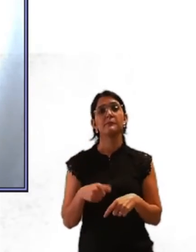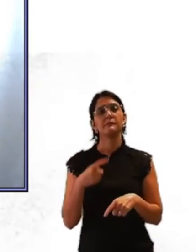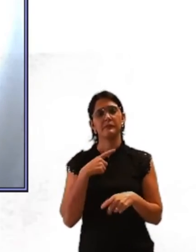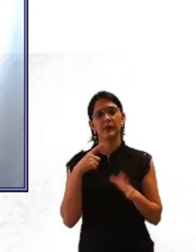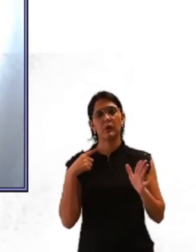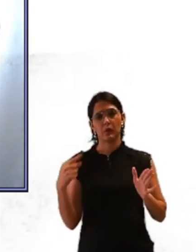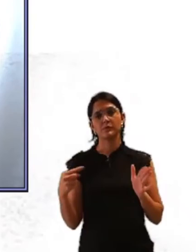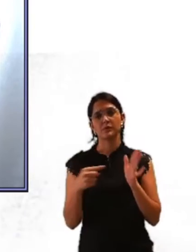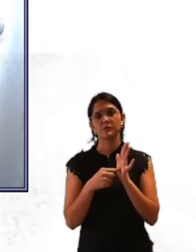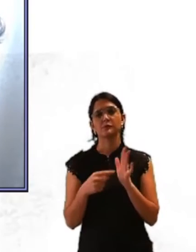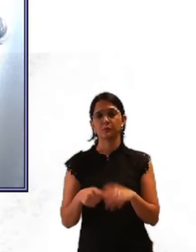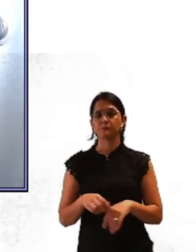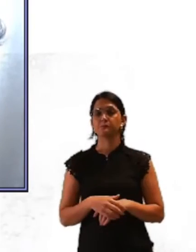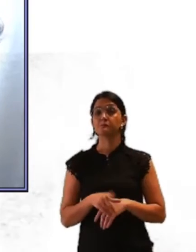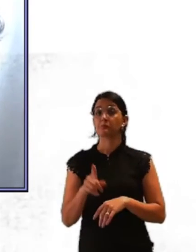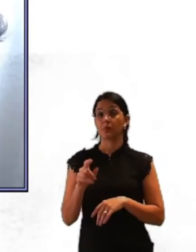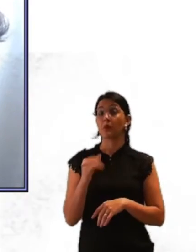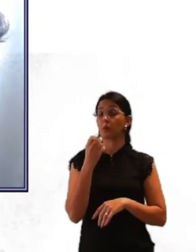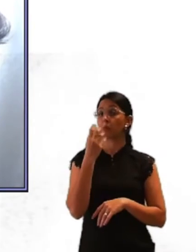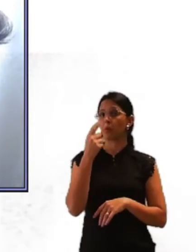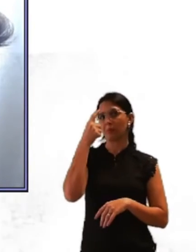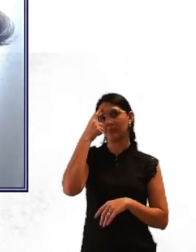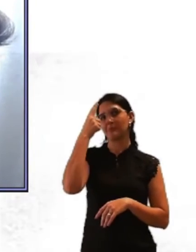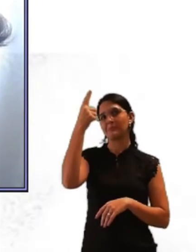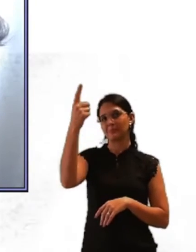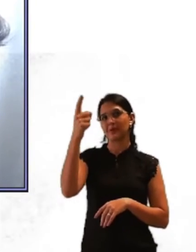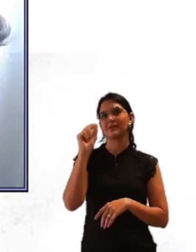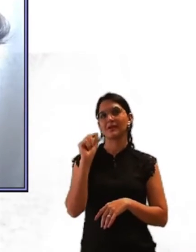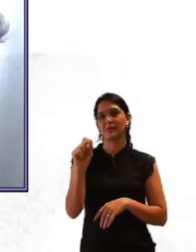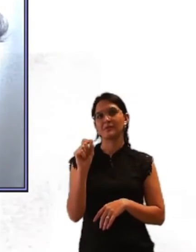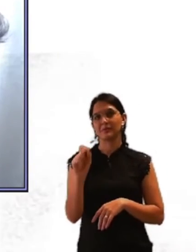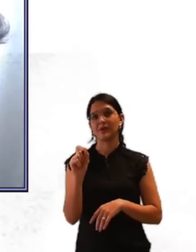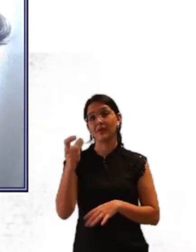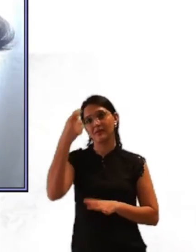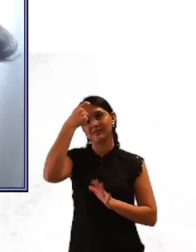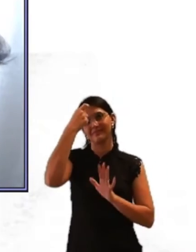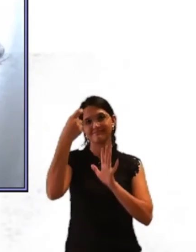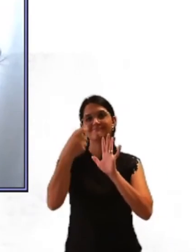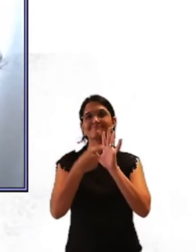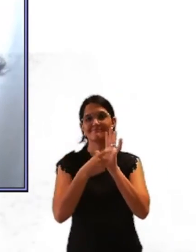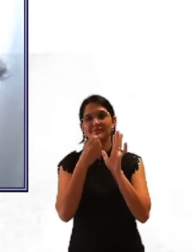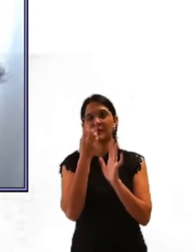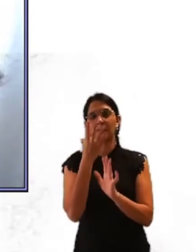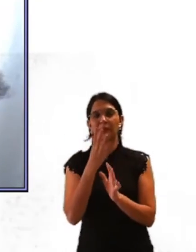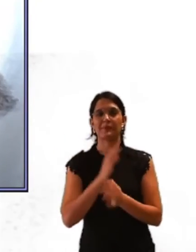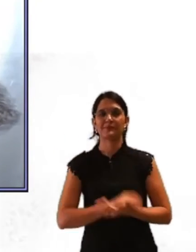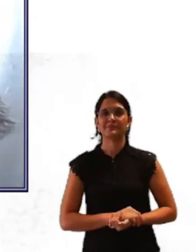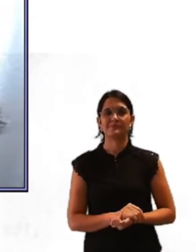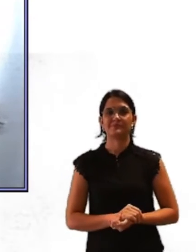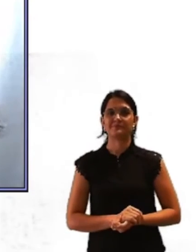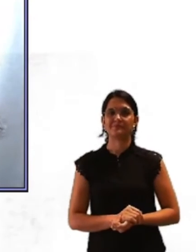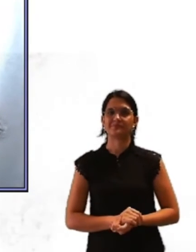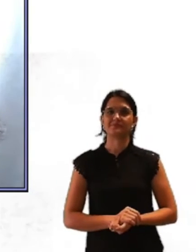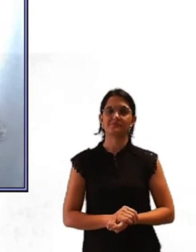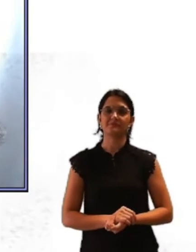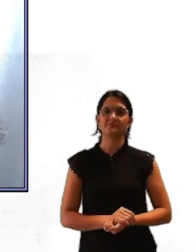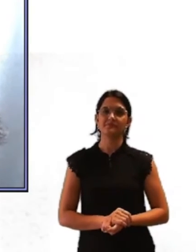objetivo. Muito interessante pensar nessa perspectiva da inteligência artificial.